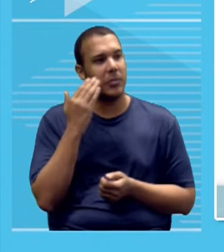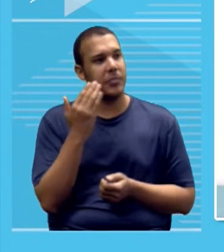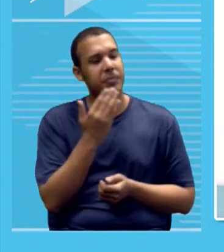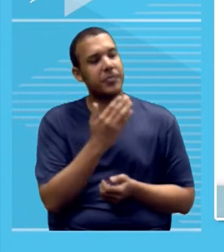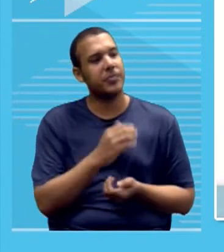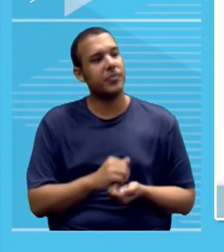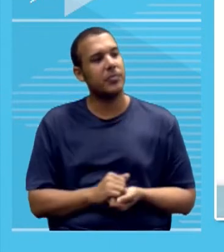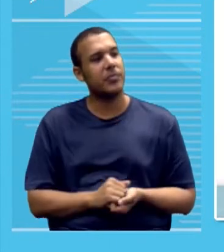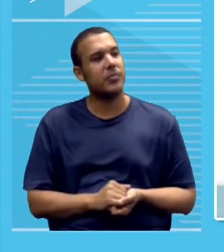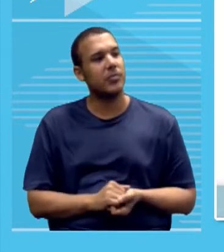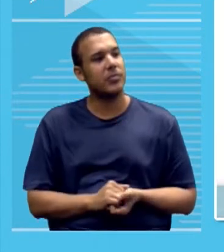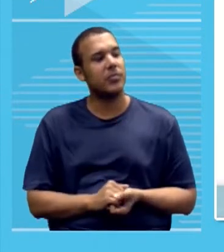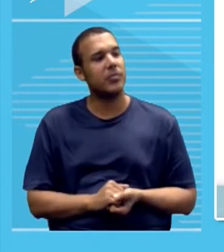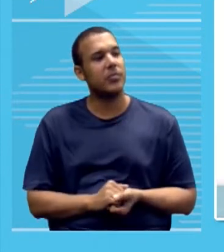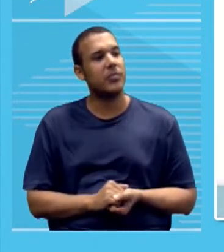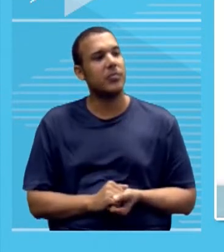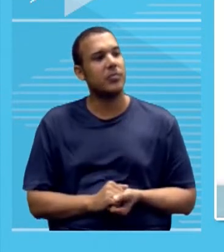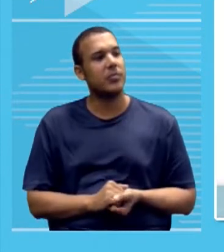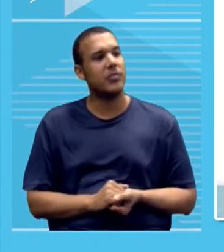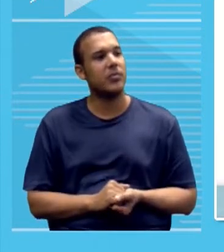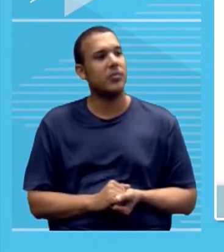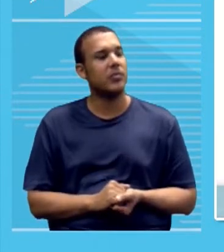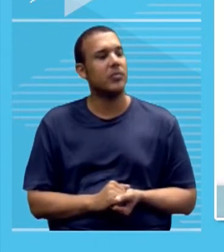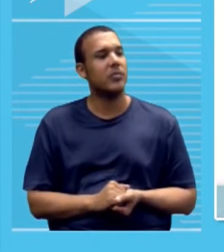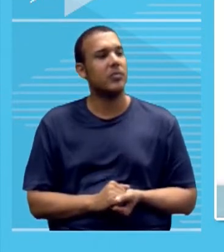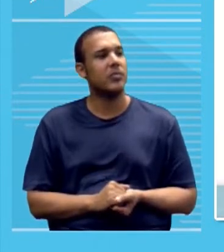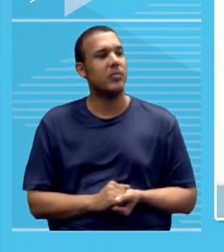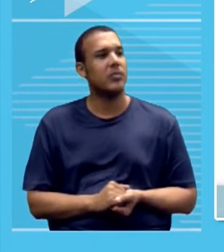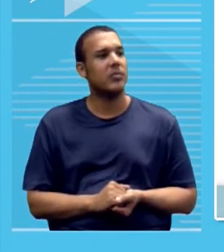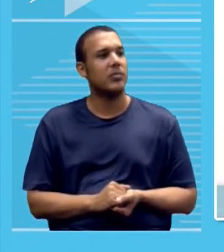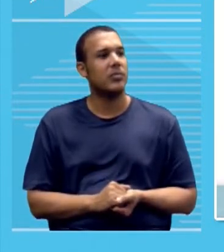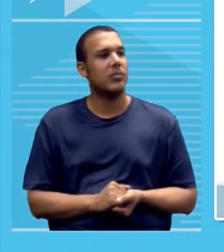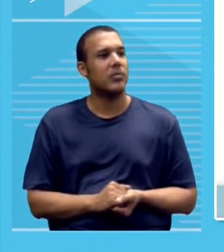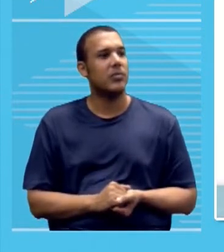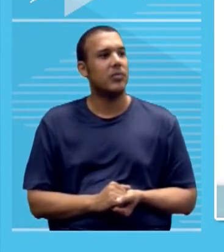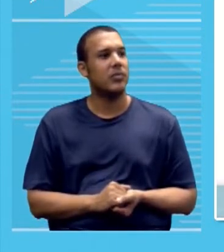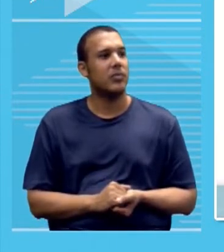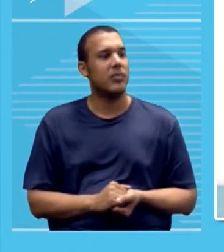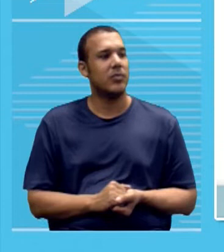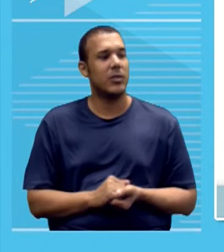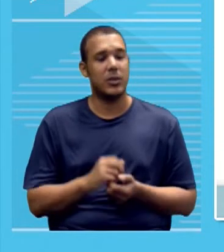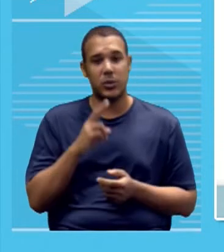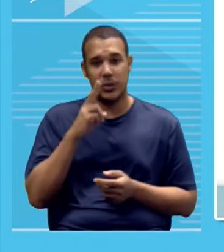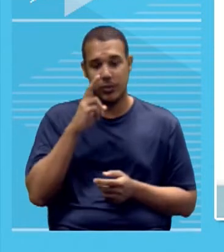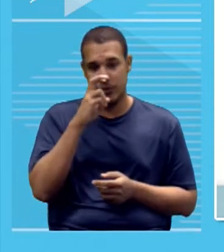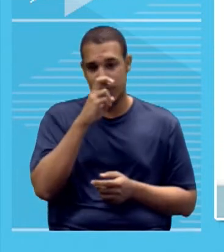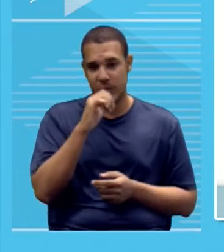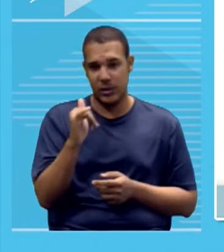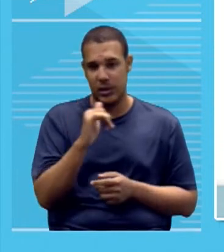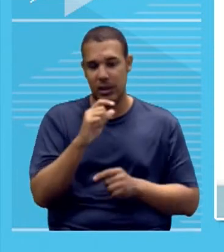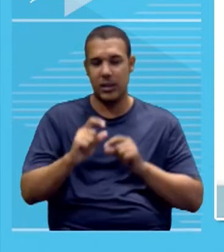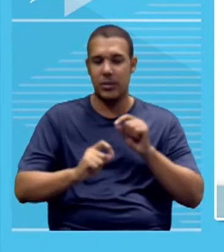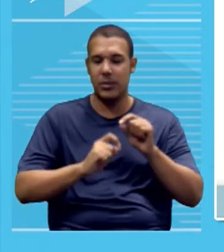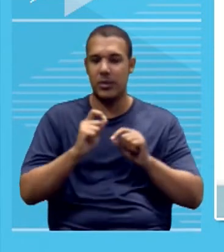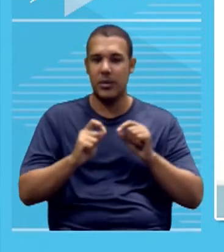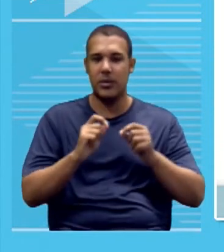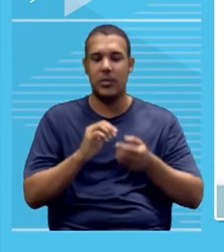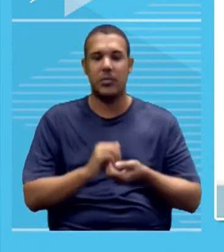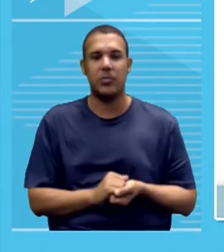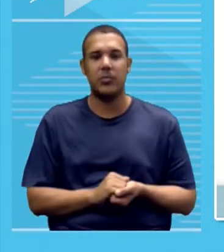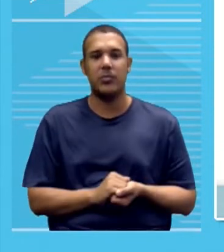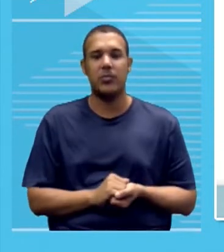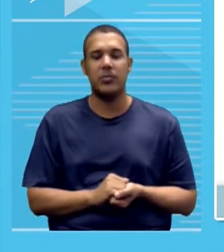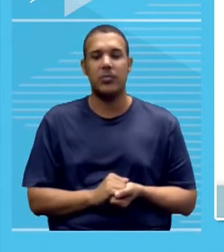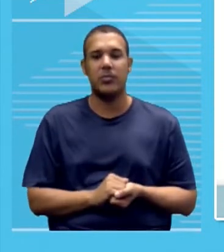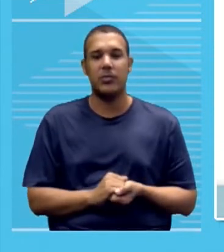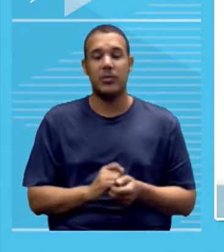circuito que tem como propriedade principal a sua resistência elétrica. O que é uma resistência? É uma coisa que